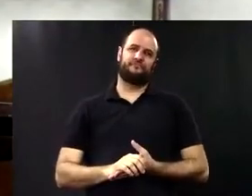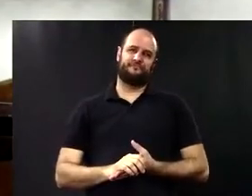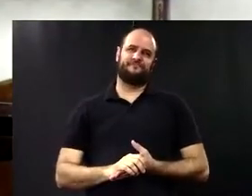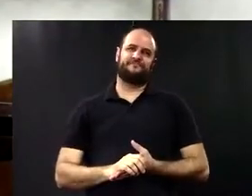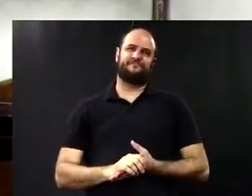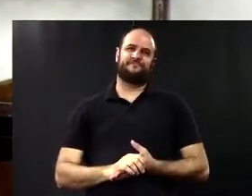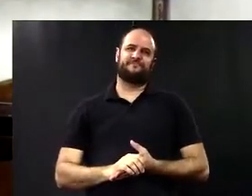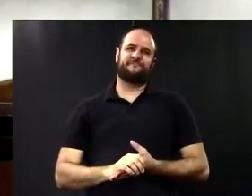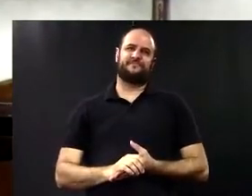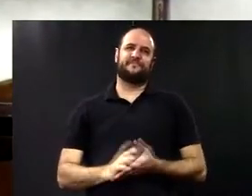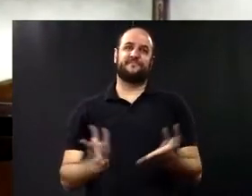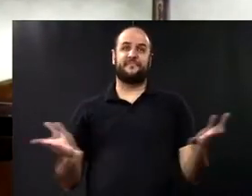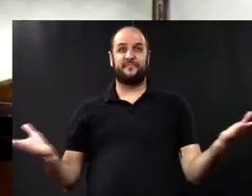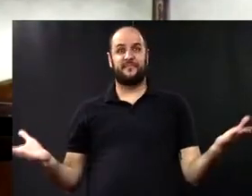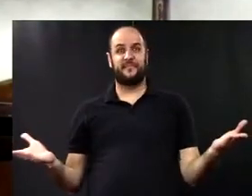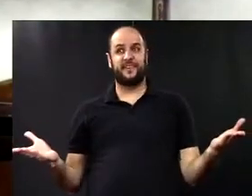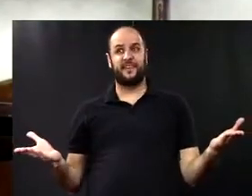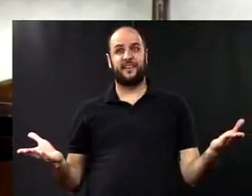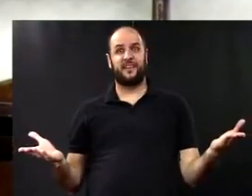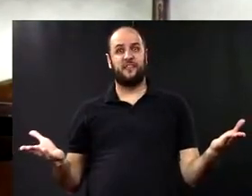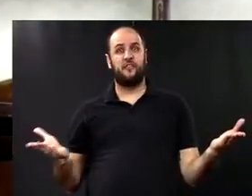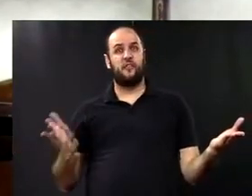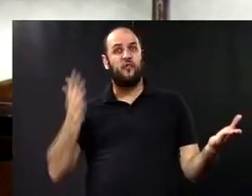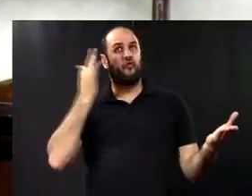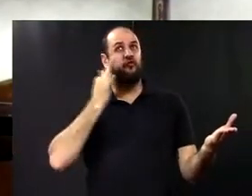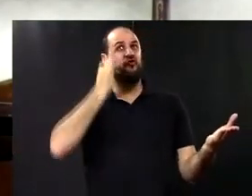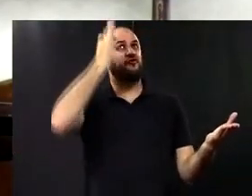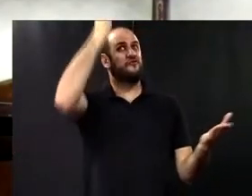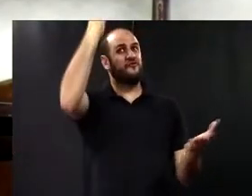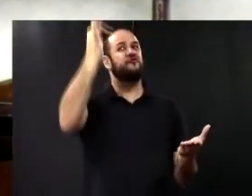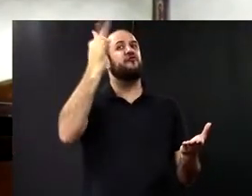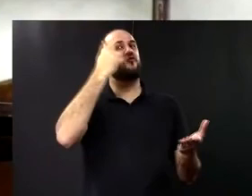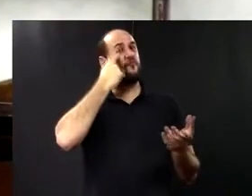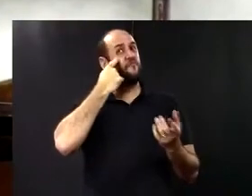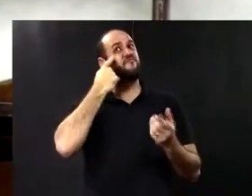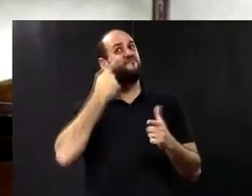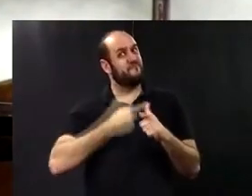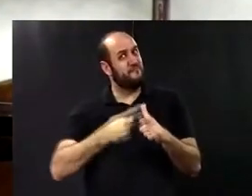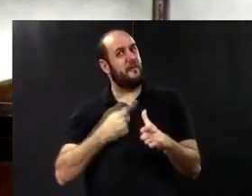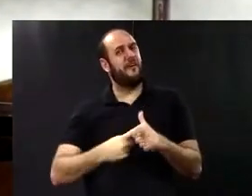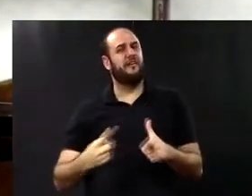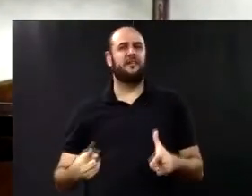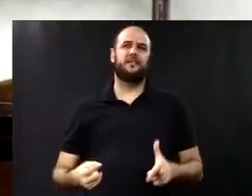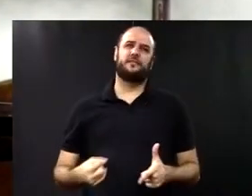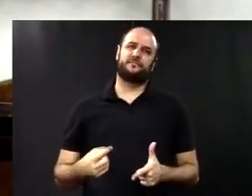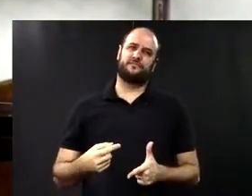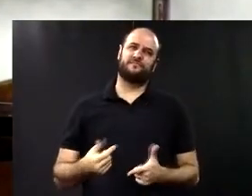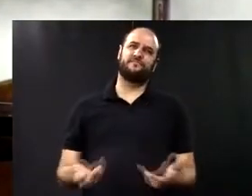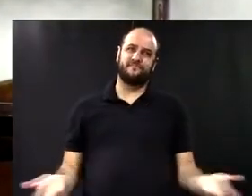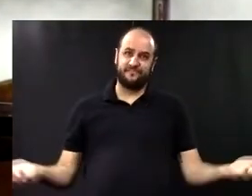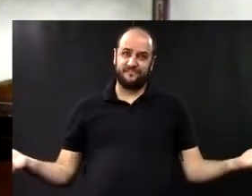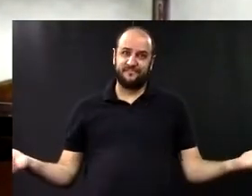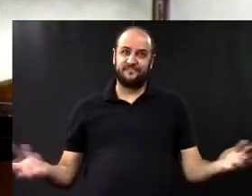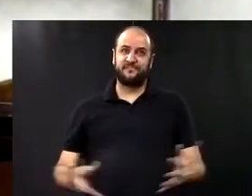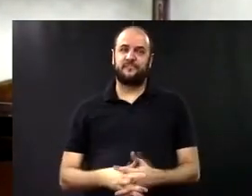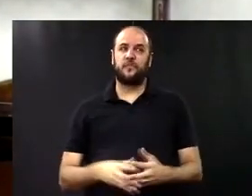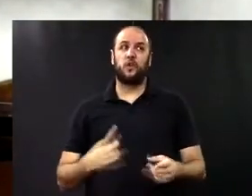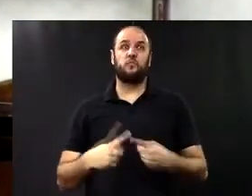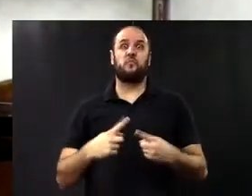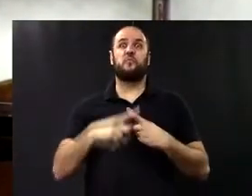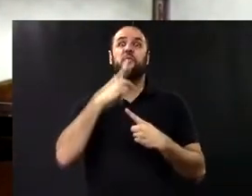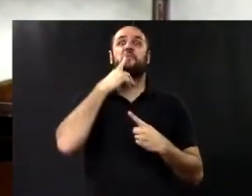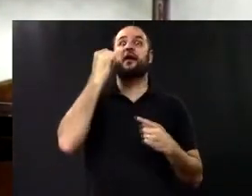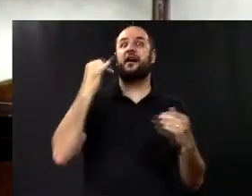E isso traz consequências grandiosas. Por que será que os pais